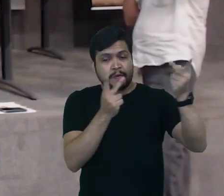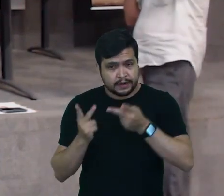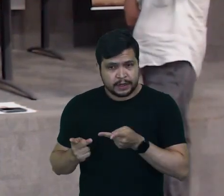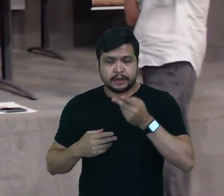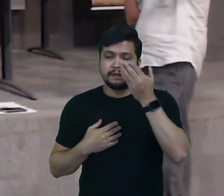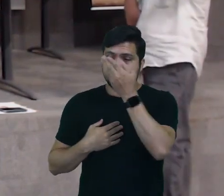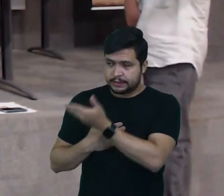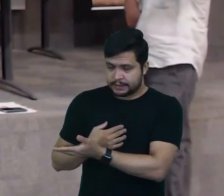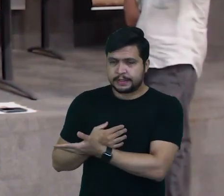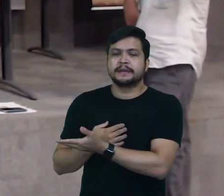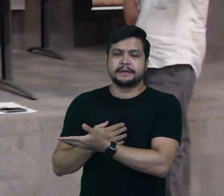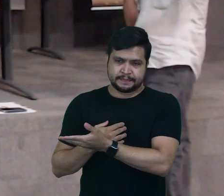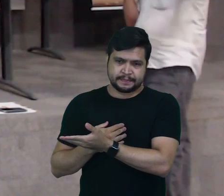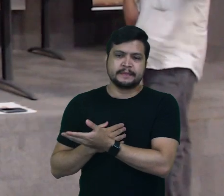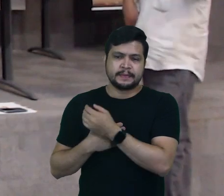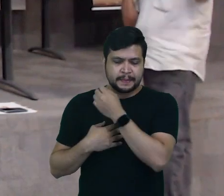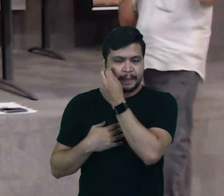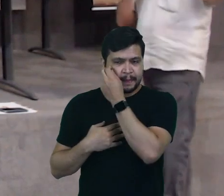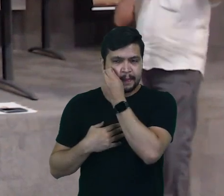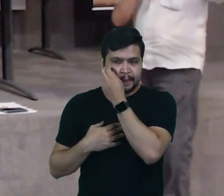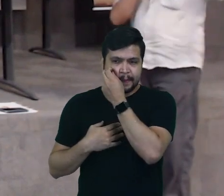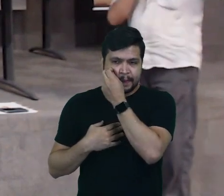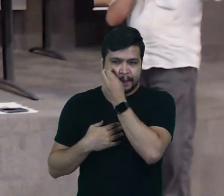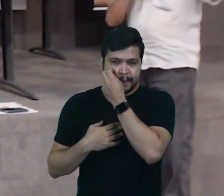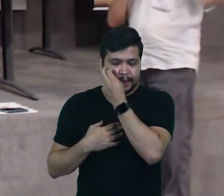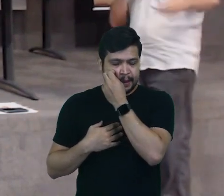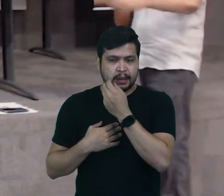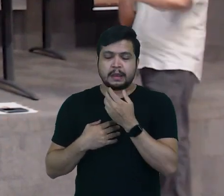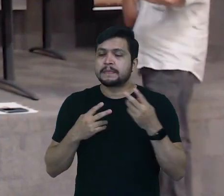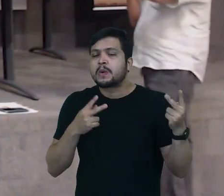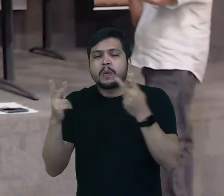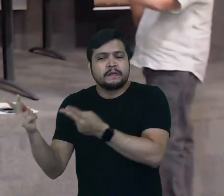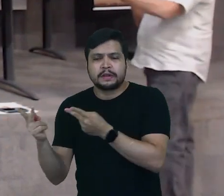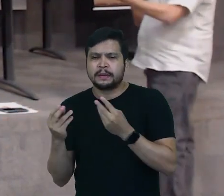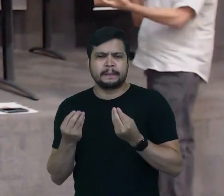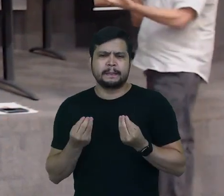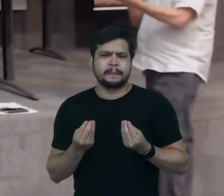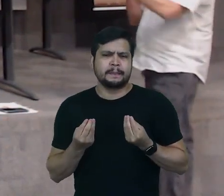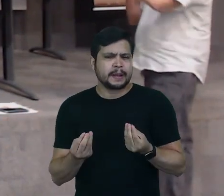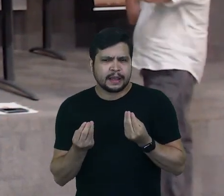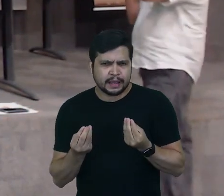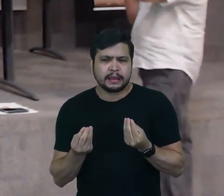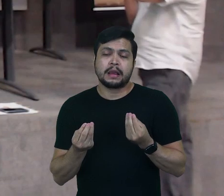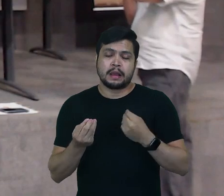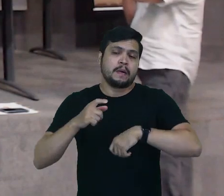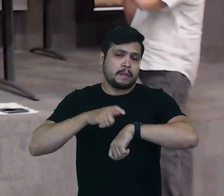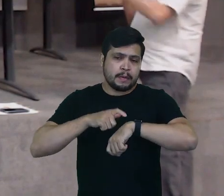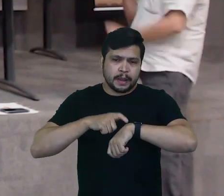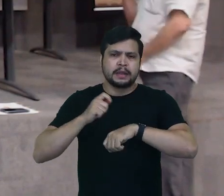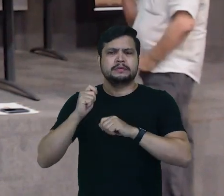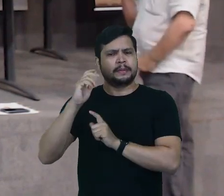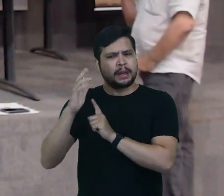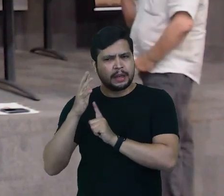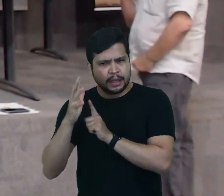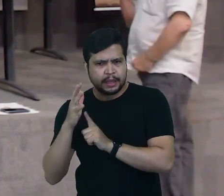lá na Betânia, no História Maior, convidar o pessoal aqui, convidar para